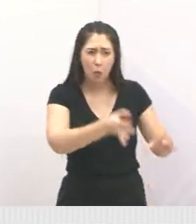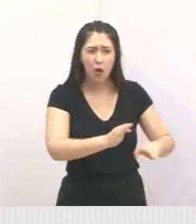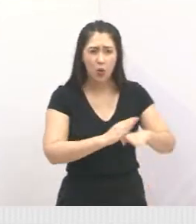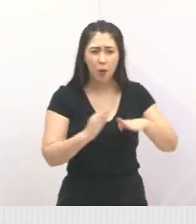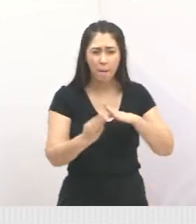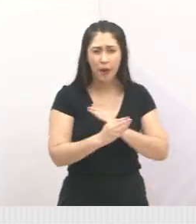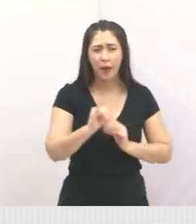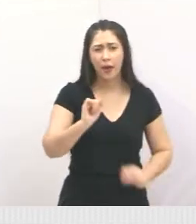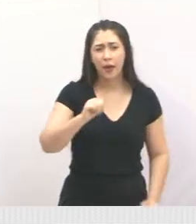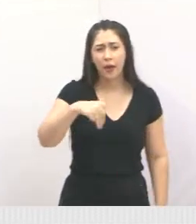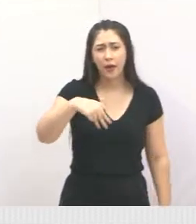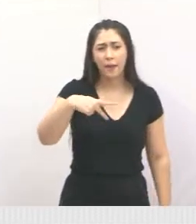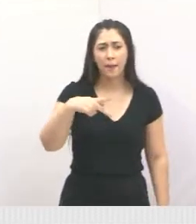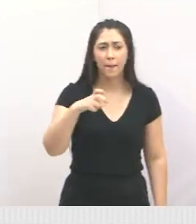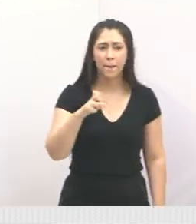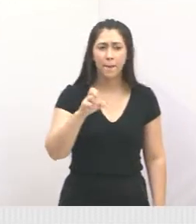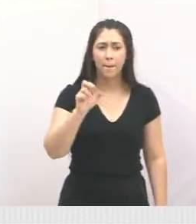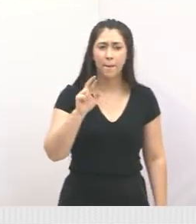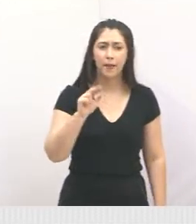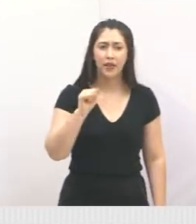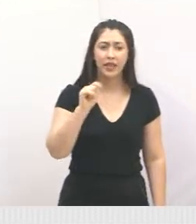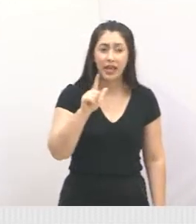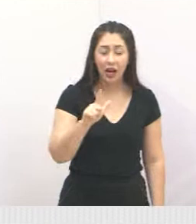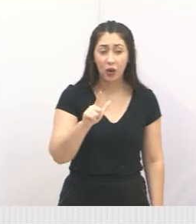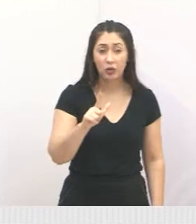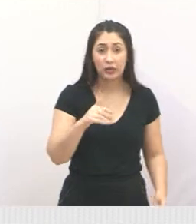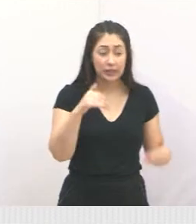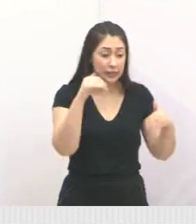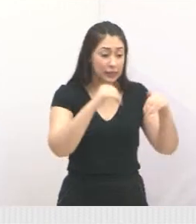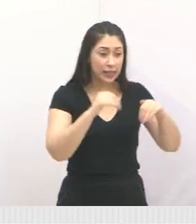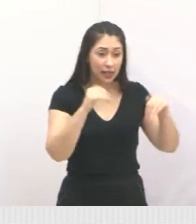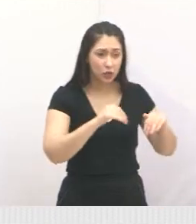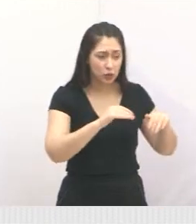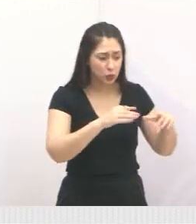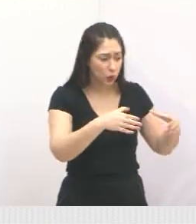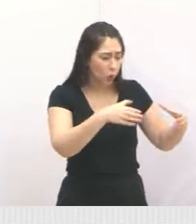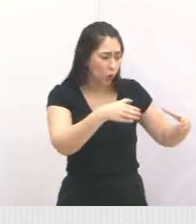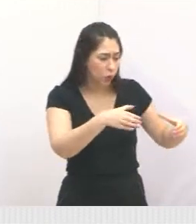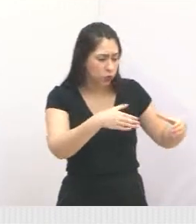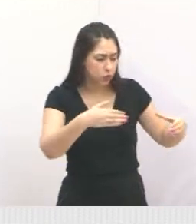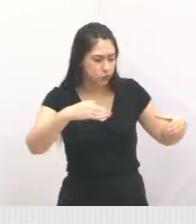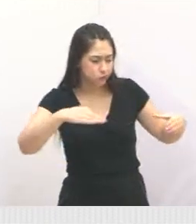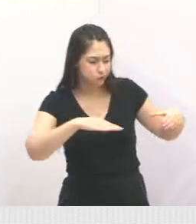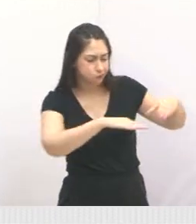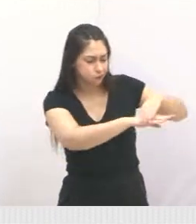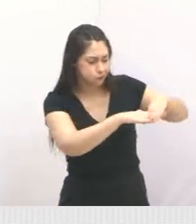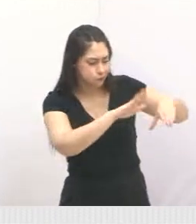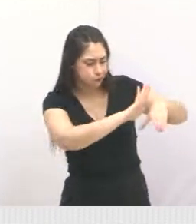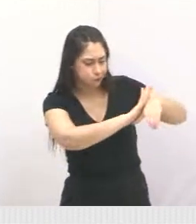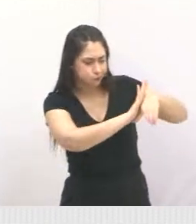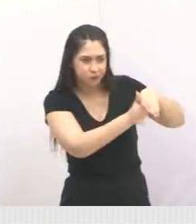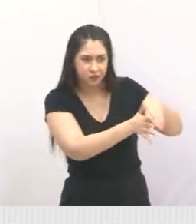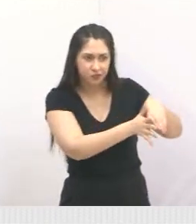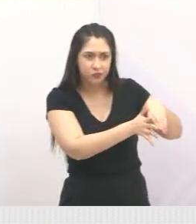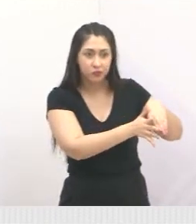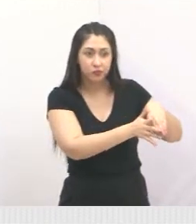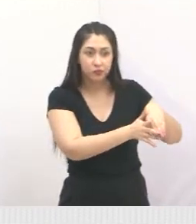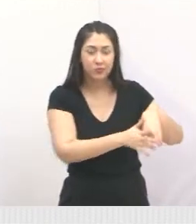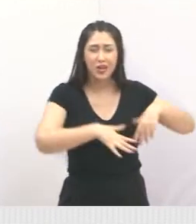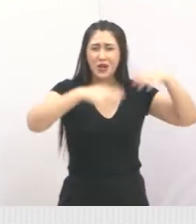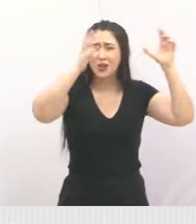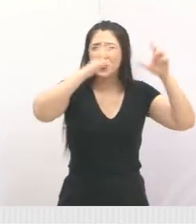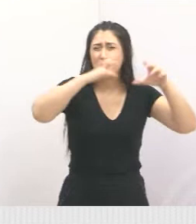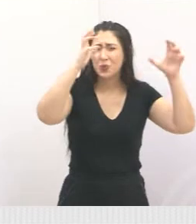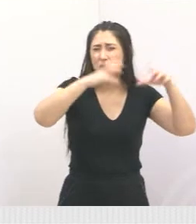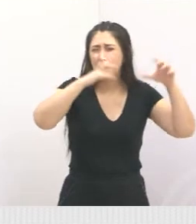Parque Imperial. Ele foi abandonado dentro da própria caixa de transporte, né? Ele tomou a chuva